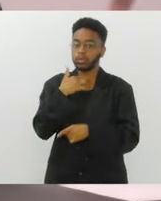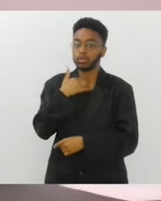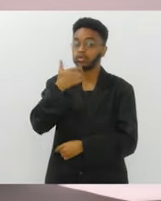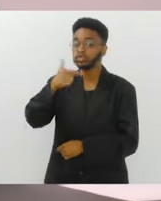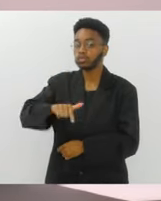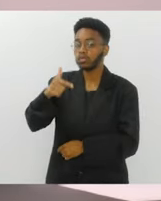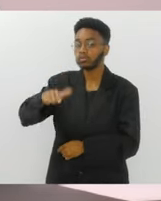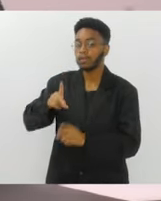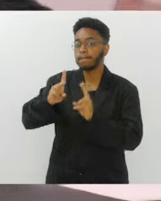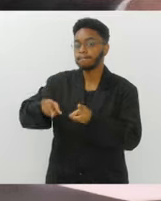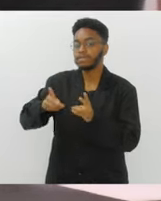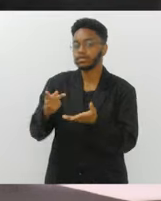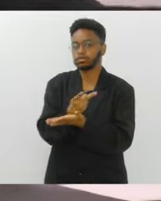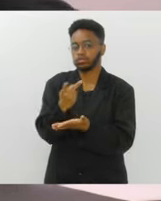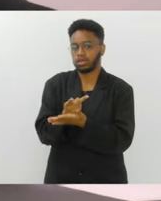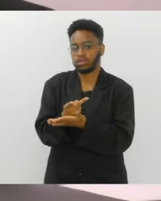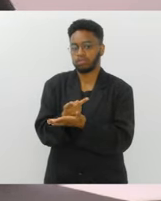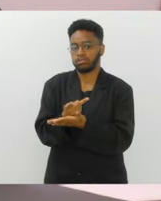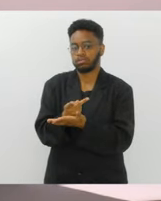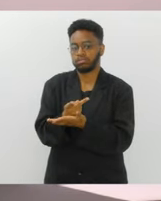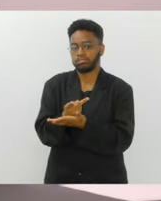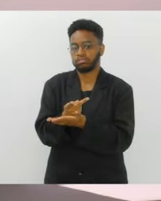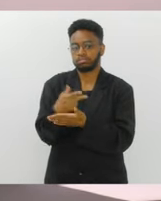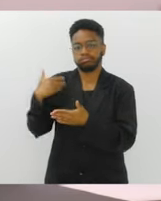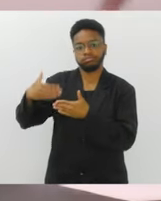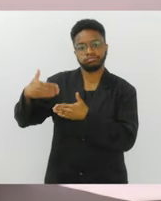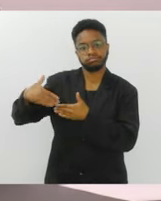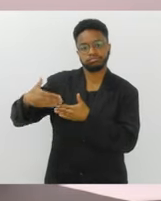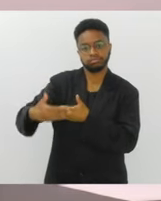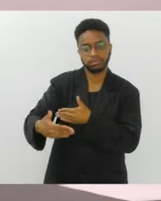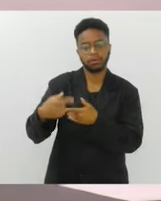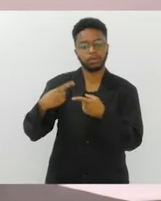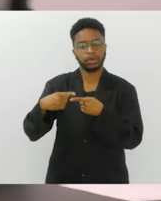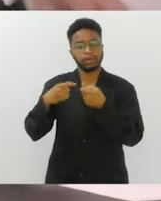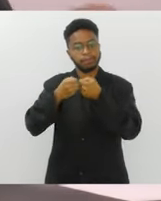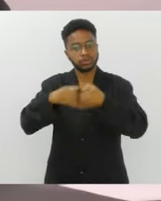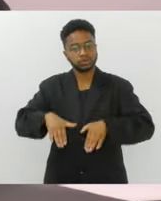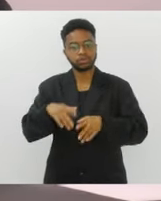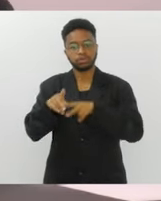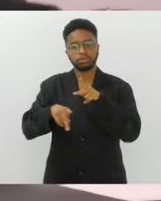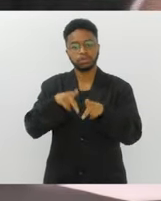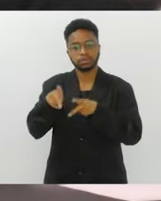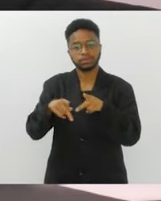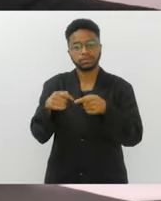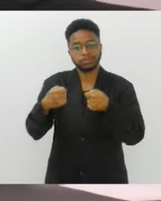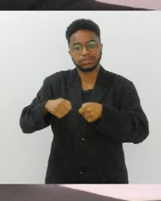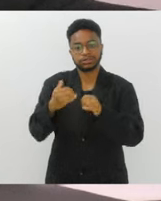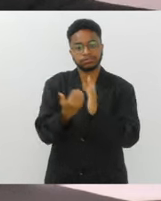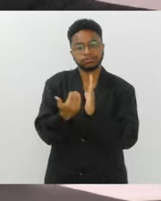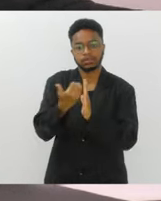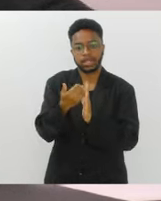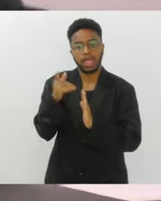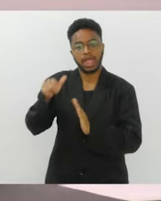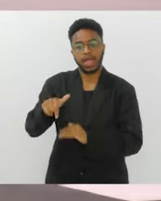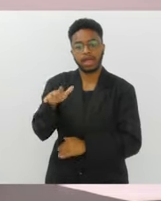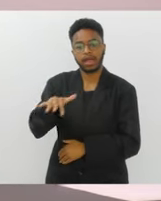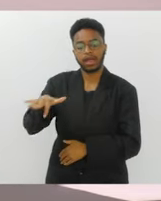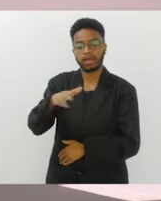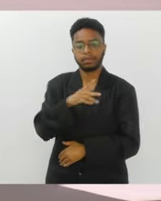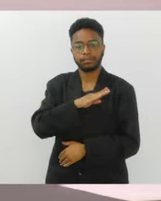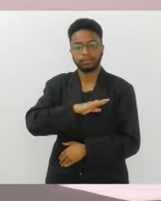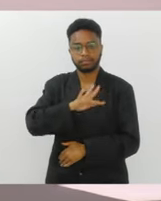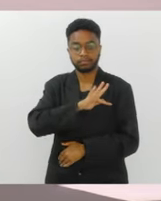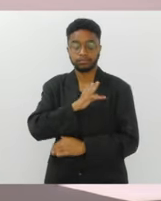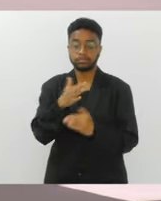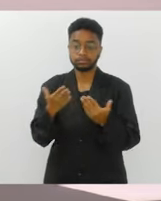mesmos erros que estão acontecendo ano após ano, com prejuízo à população mais carente do Estado do Rio de Janeiro, que é da Baixada Fluminense. Então,